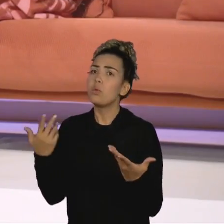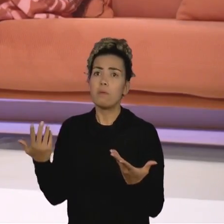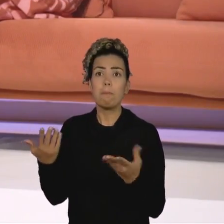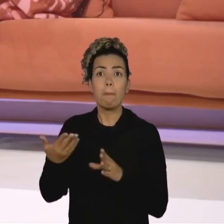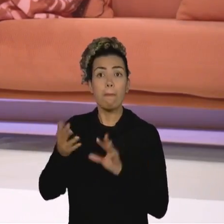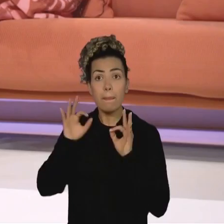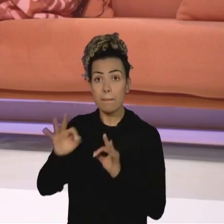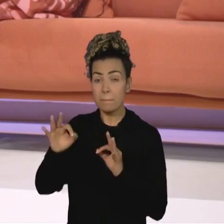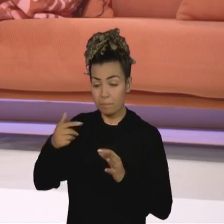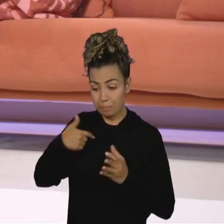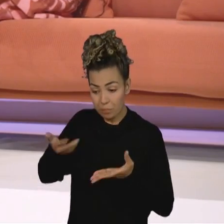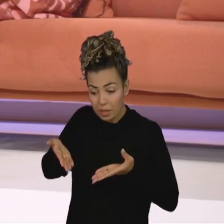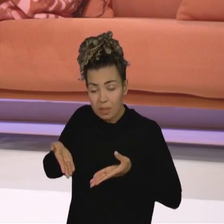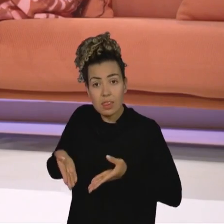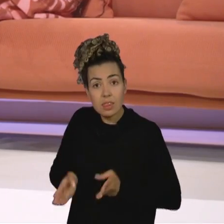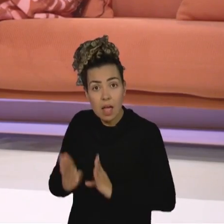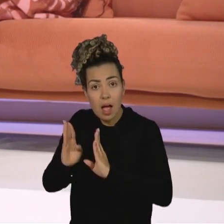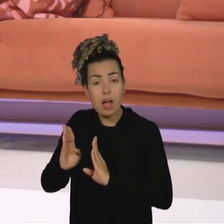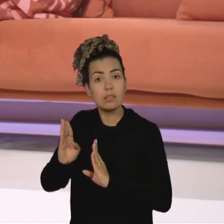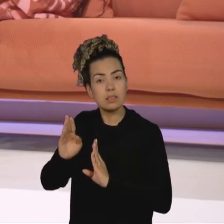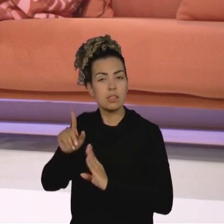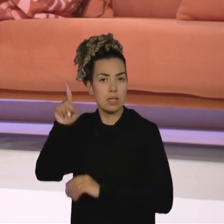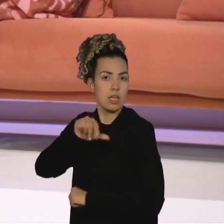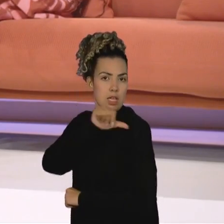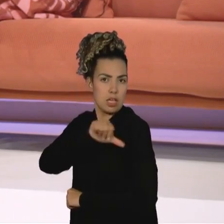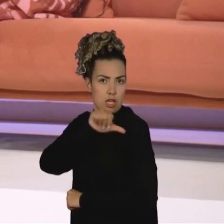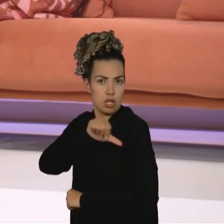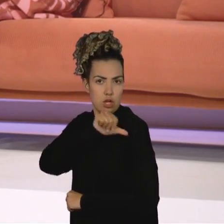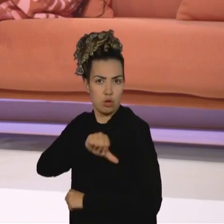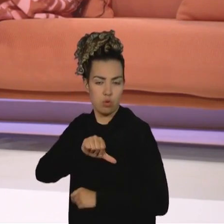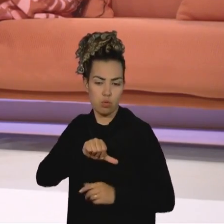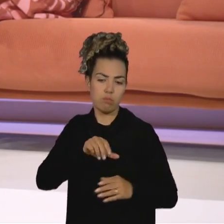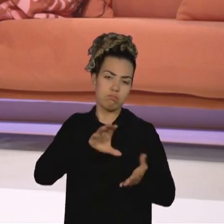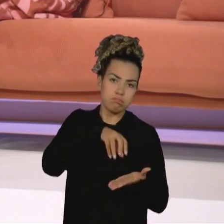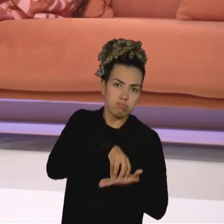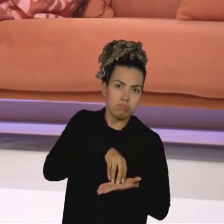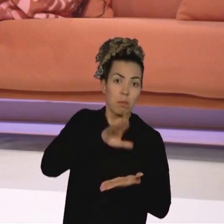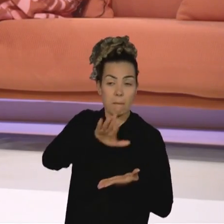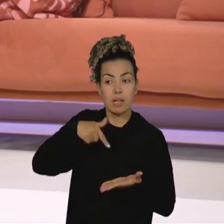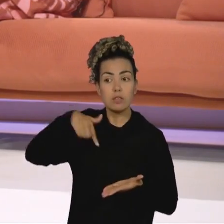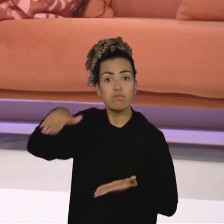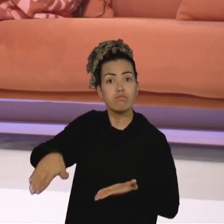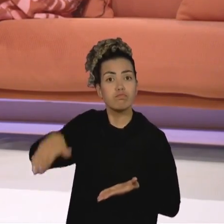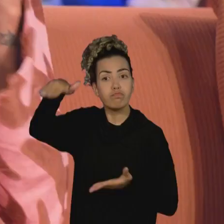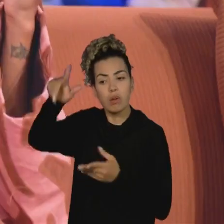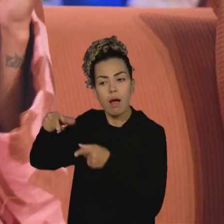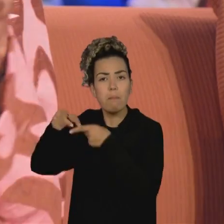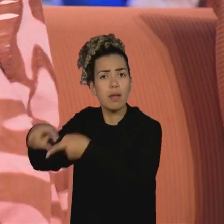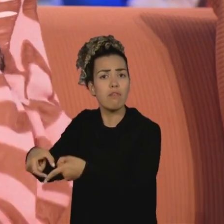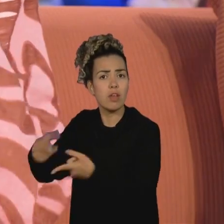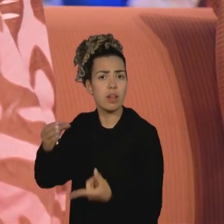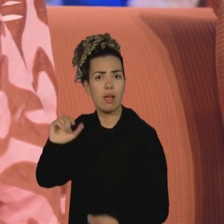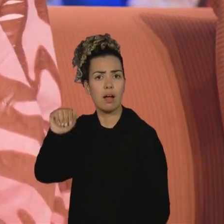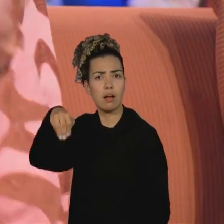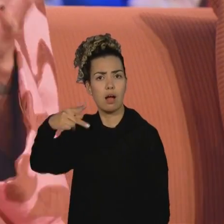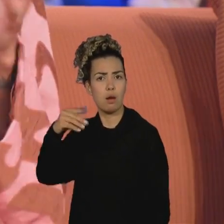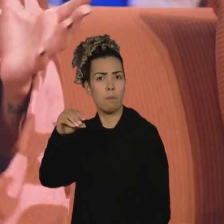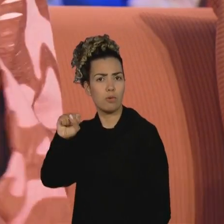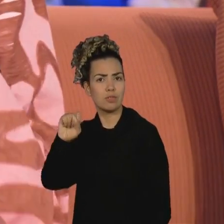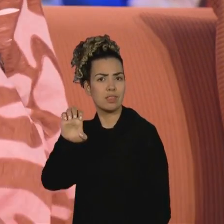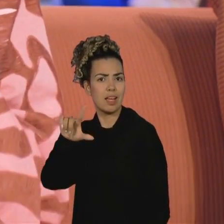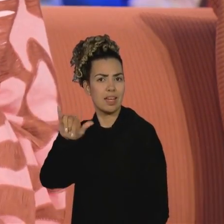Nasci em Queimados, mas fui criada em Duque de Caxias, em Campos Elíseos, e eu tinha uma visão assim do mundo